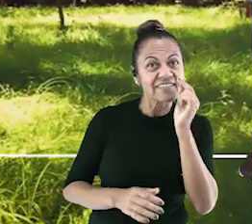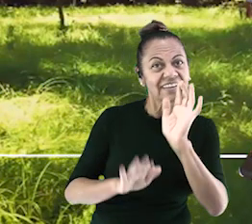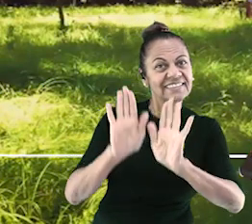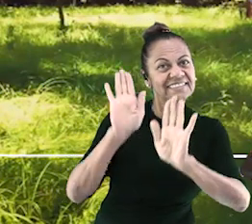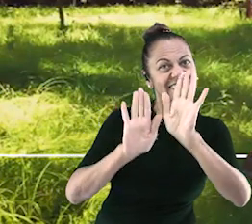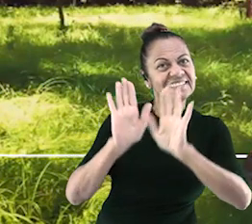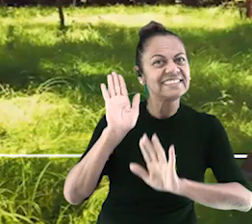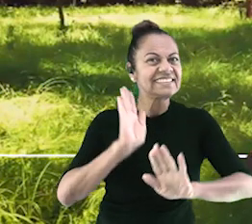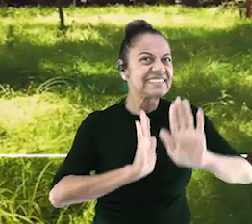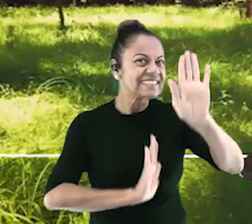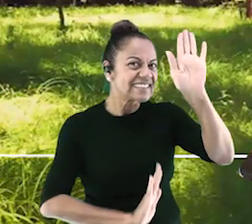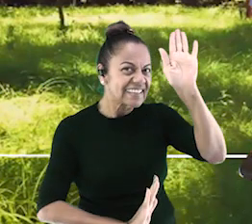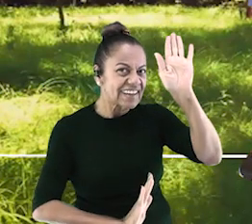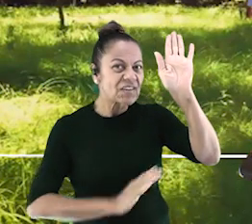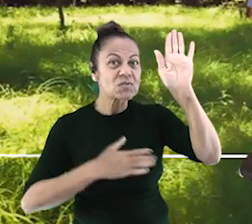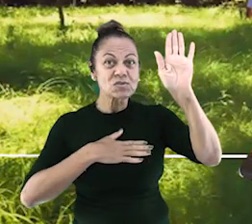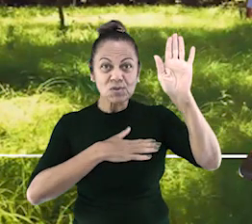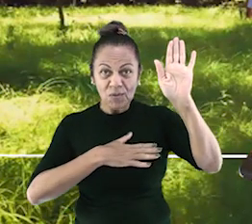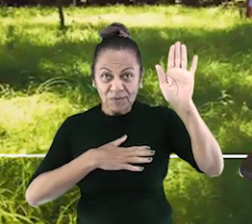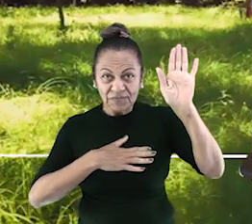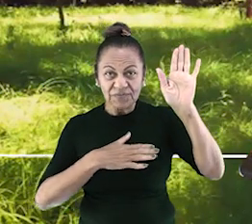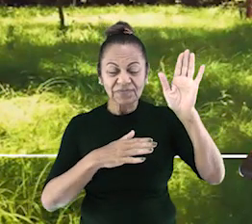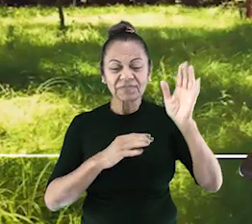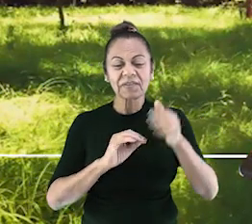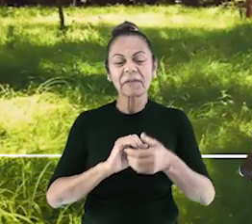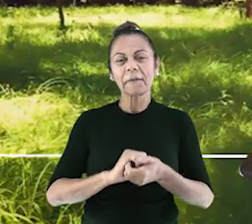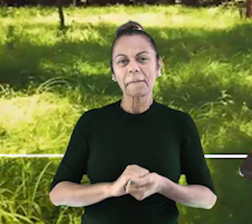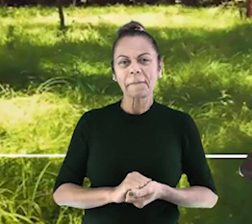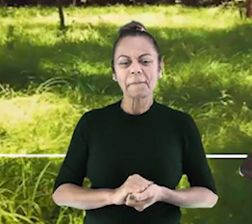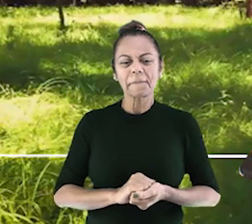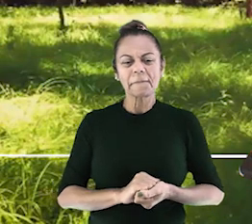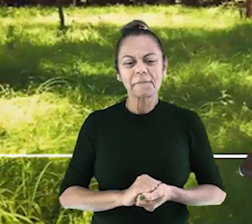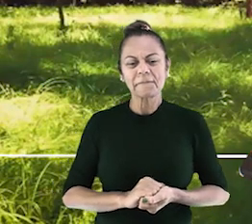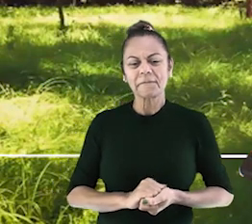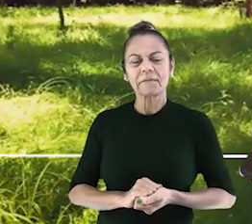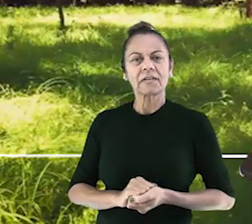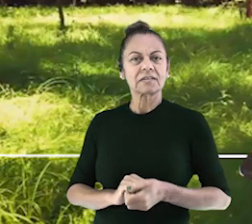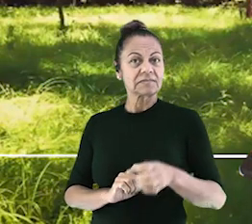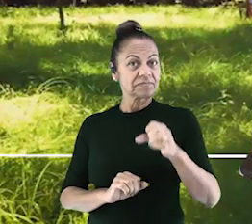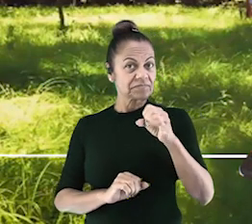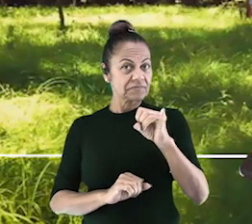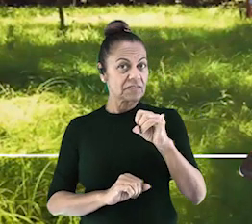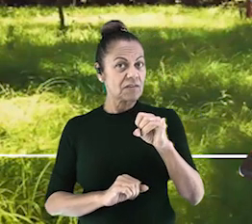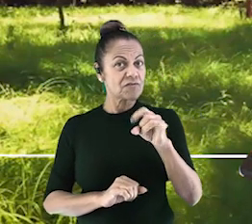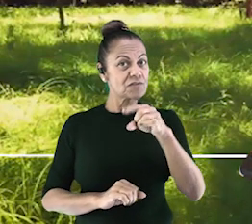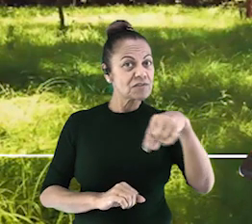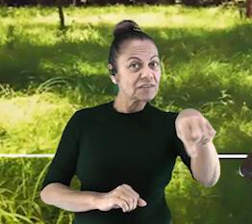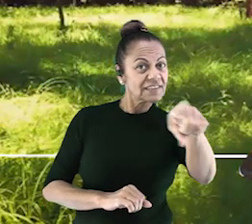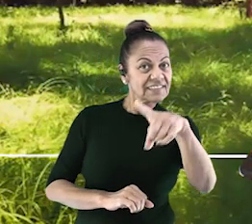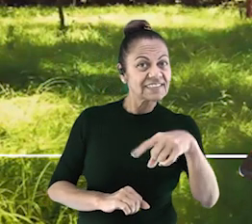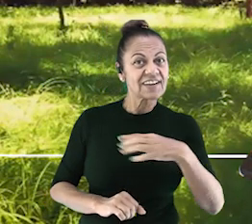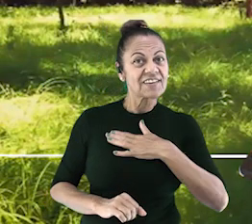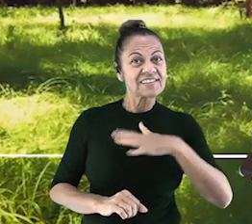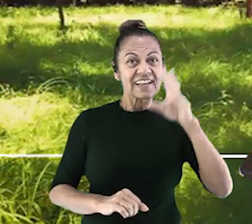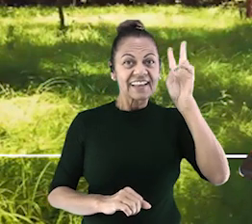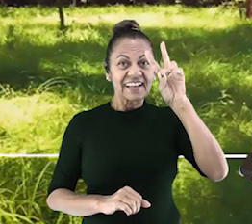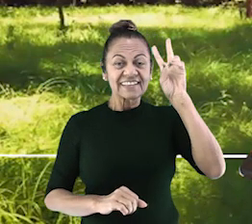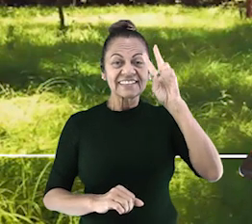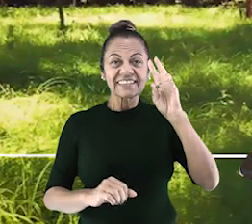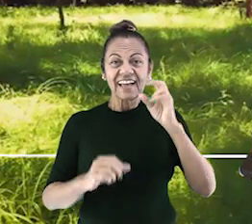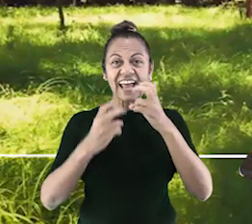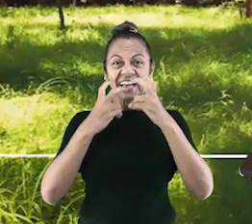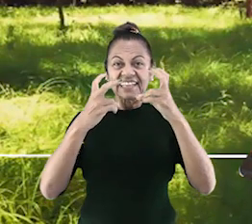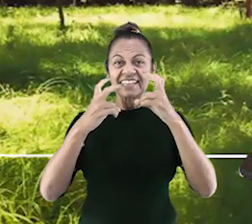mão pra cima assim! Deixa eu ver quem tá com a mão pra cima. Quem gostou da historinha,